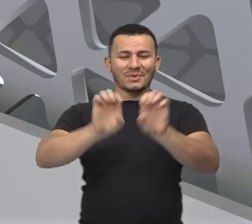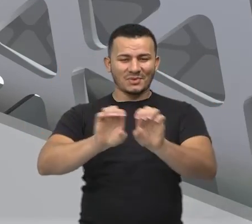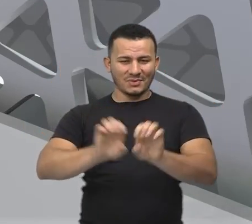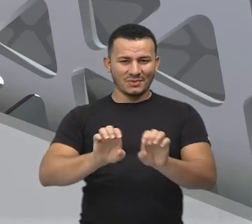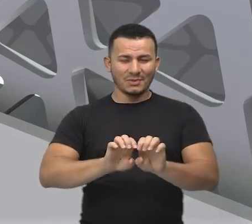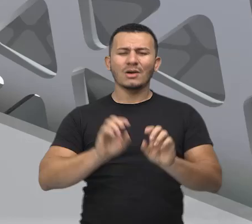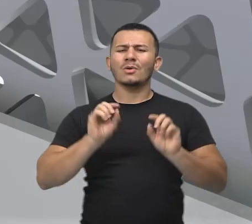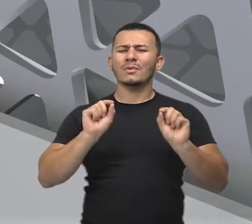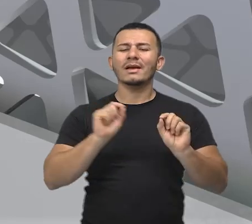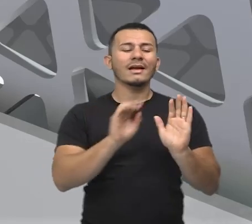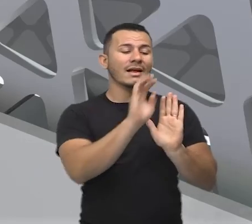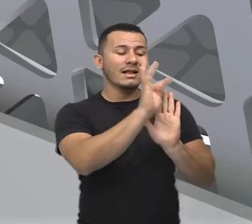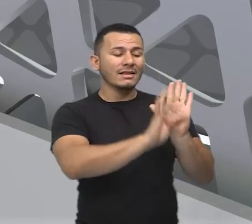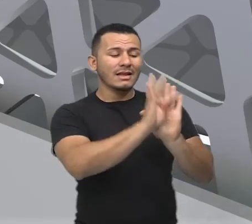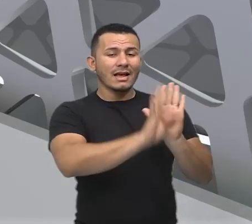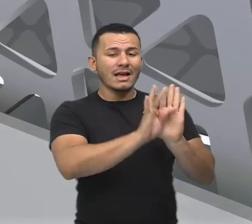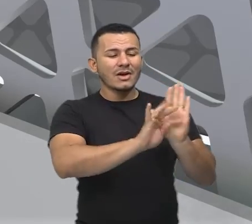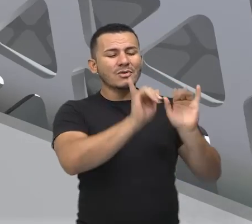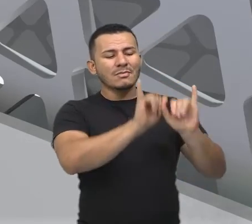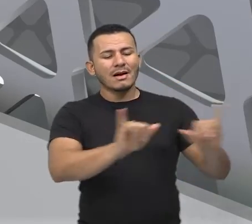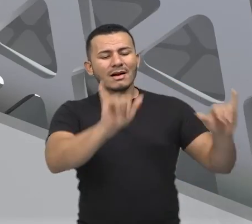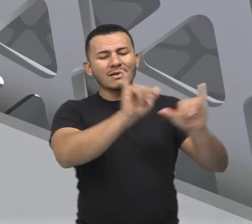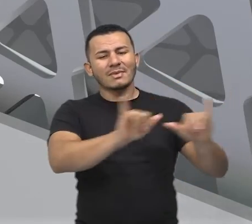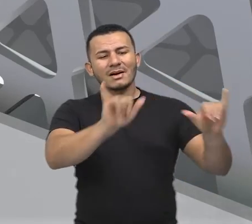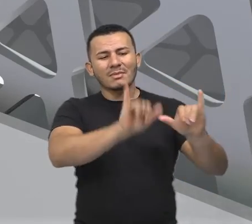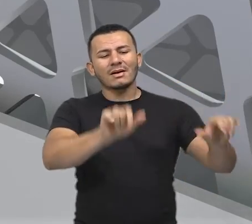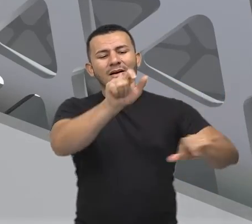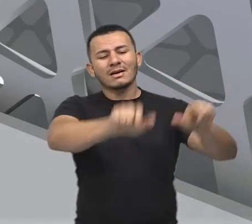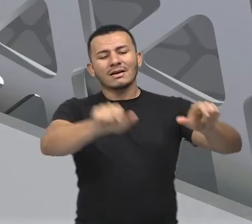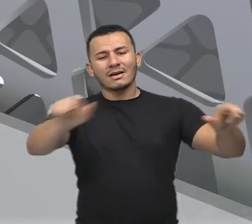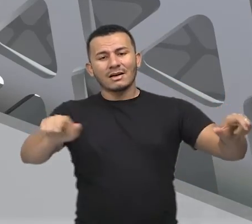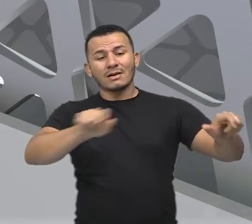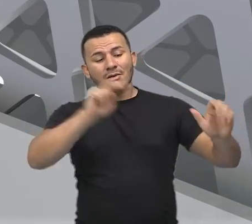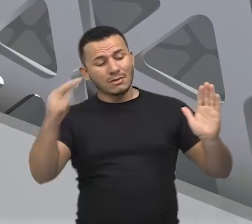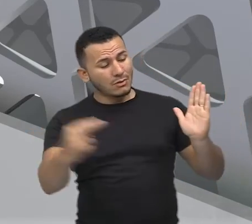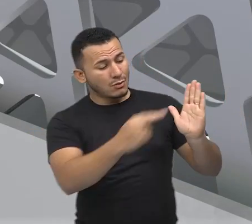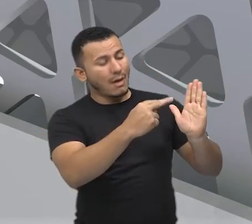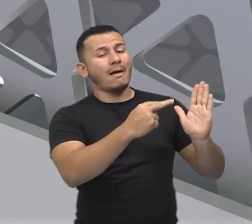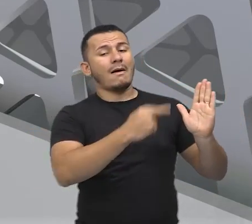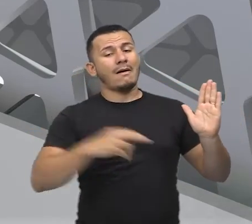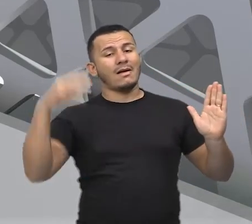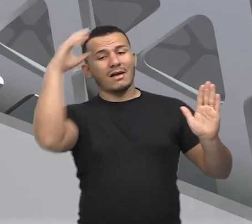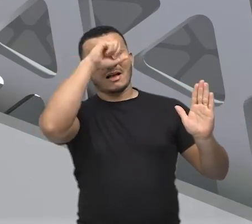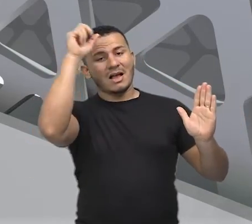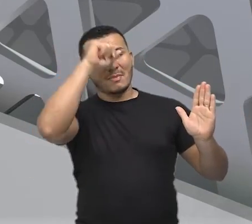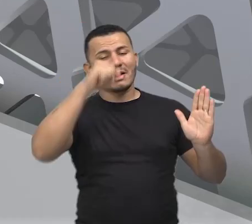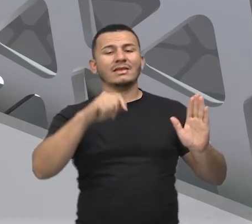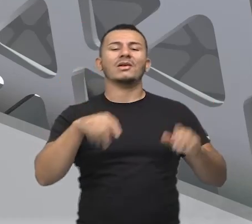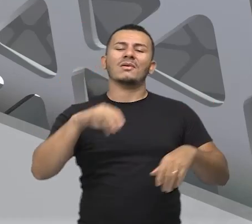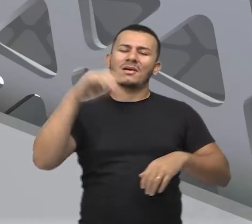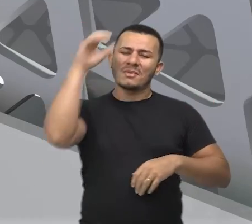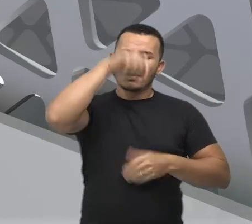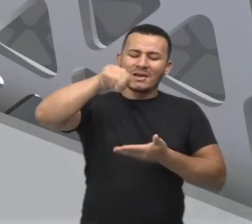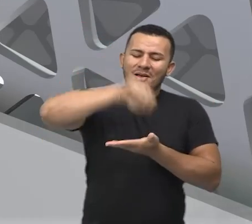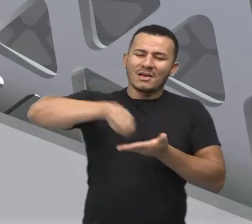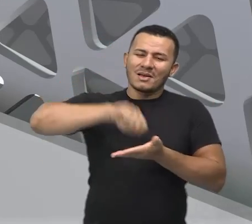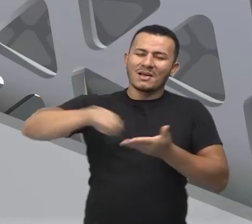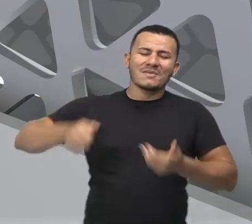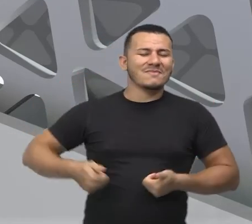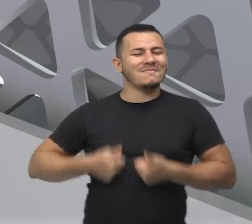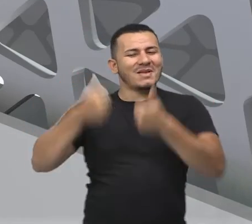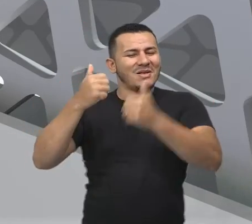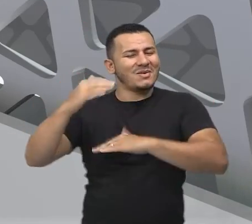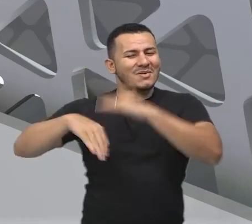estruturam, certo, o texto que transmite mensagem para a gente e é importante conhecer para que a gente possa se expressar e escrever